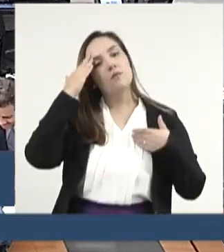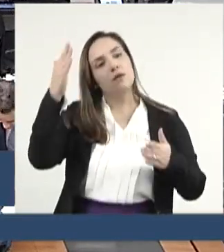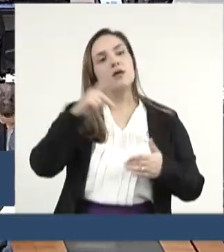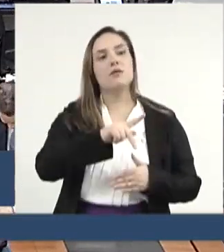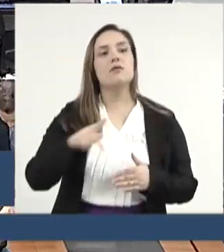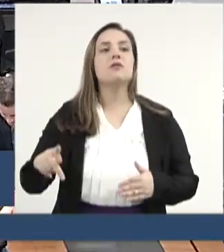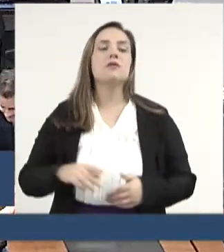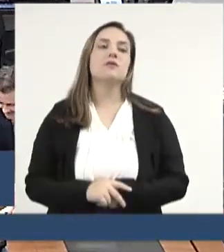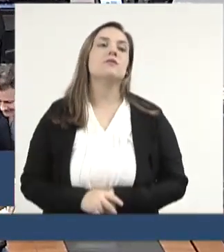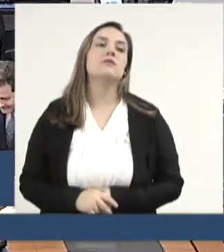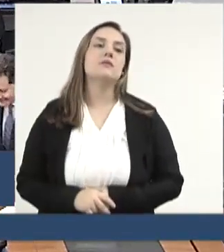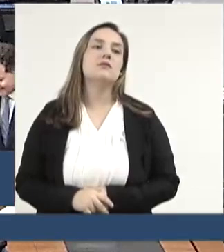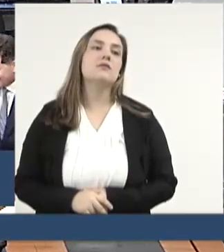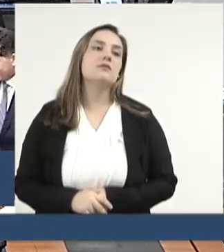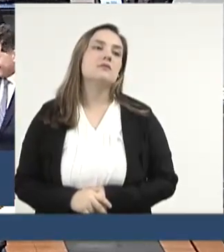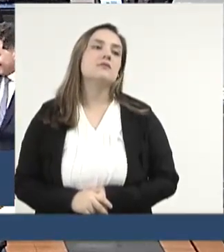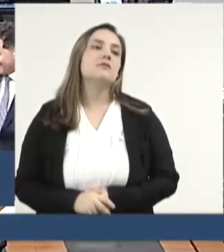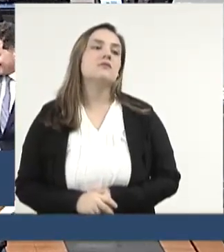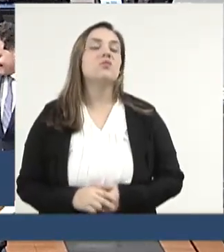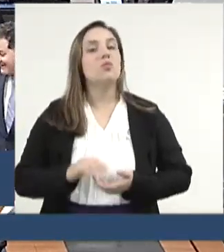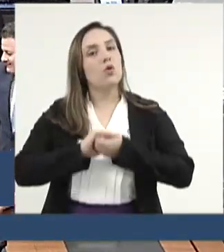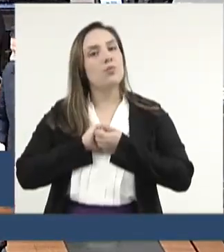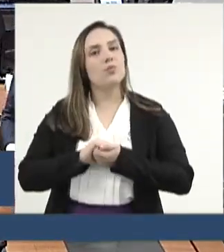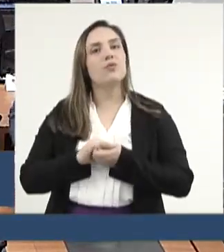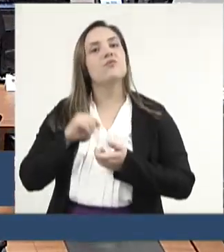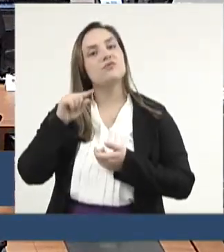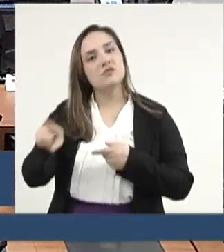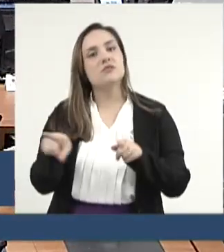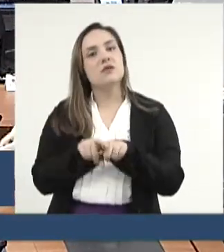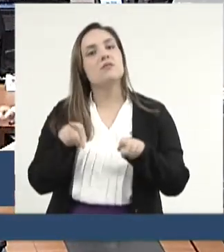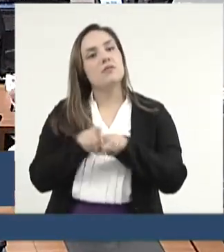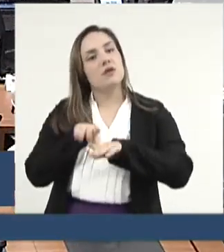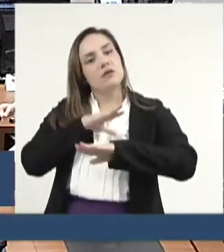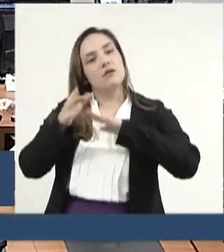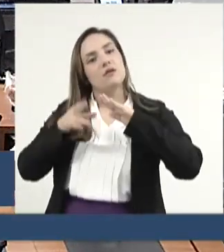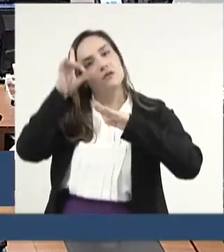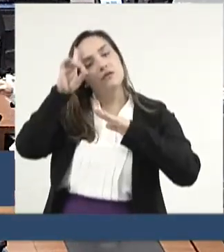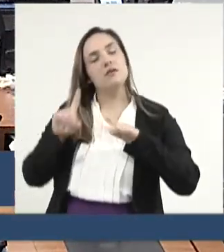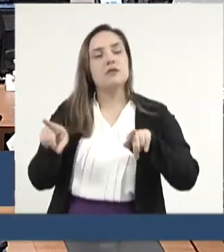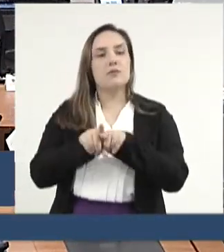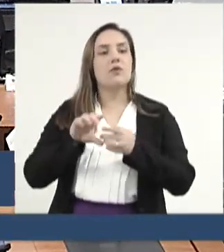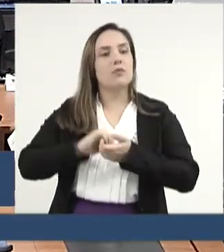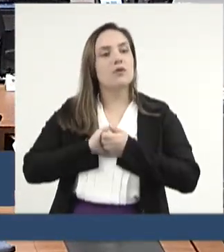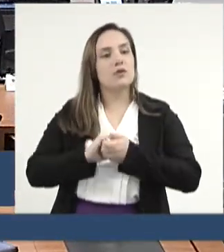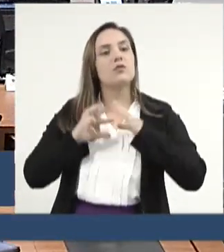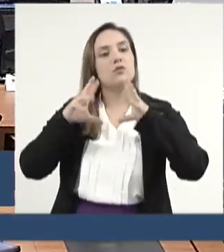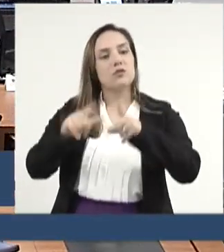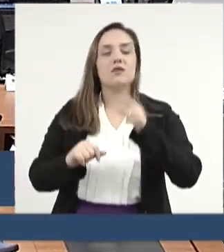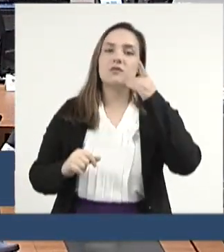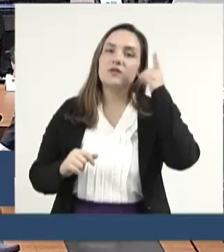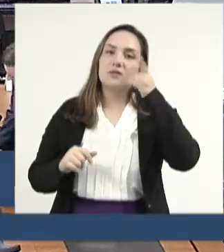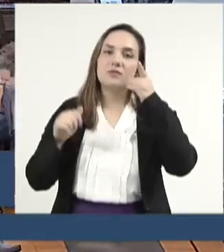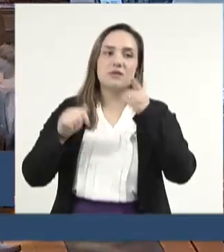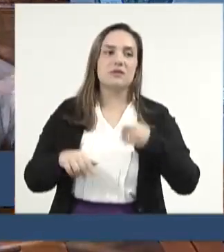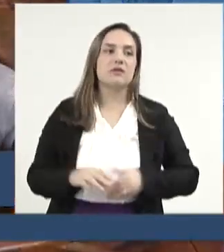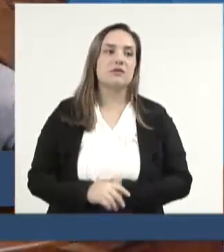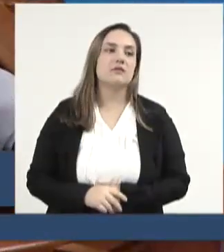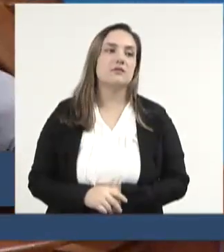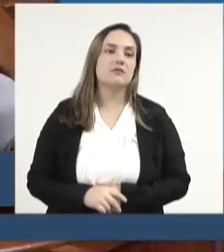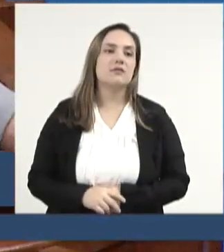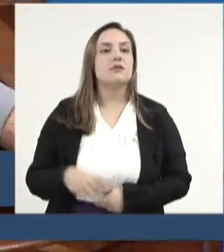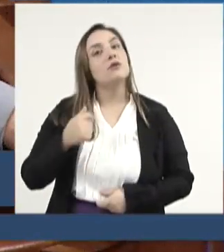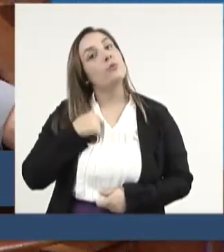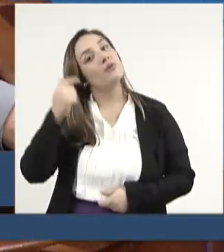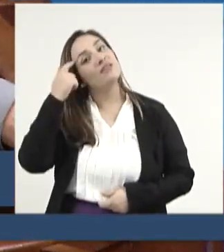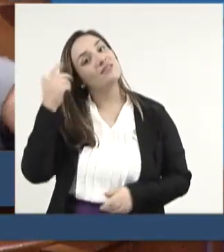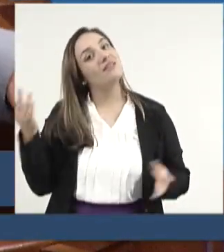presidente. Cumprimento Vossa Excelência, a mesa, e cumprimento todos os parlamentares da Casa. Senhor presidente, eu até